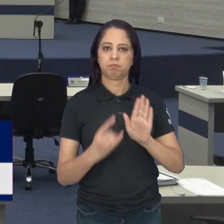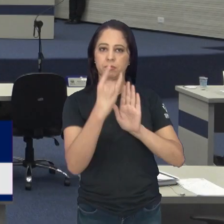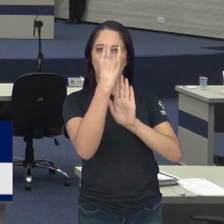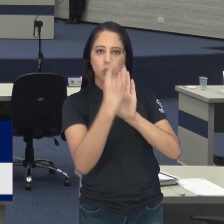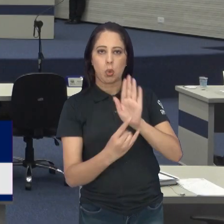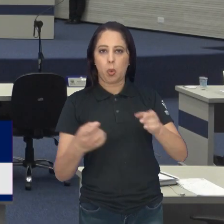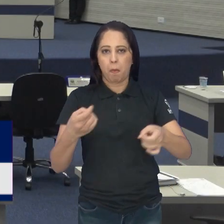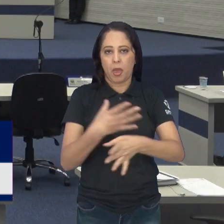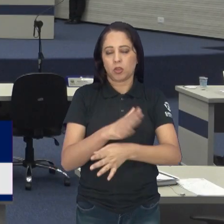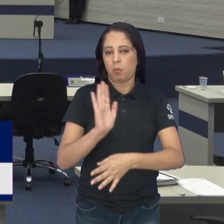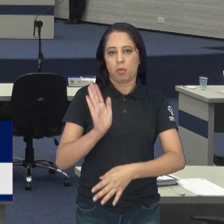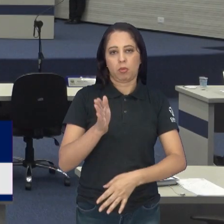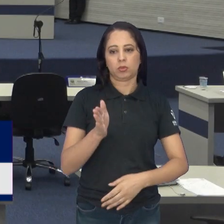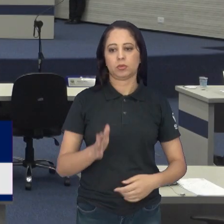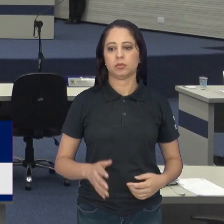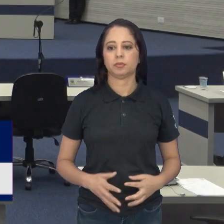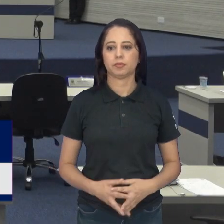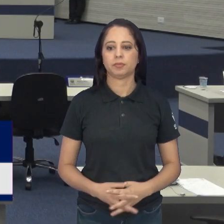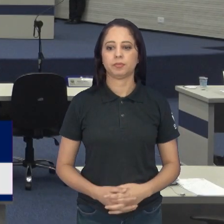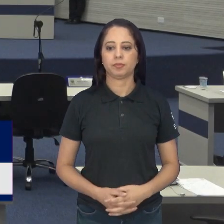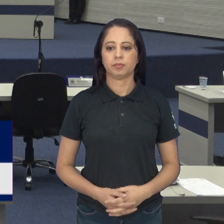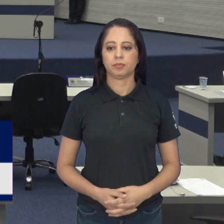projetos, senhor presidente.